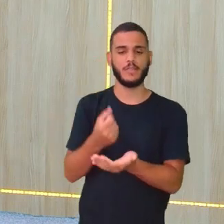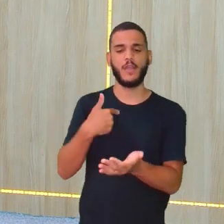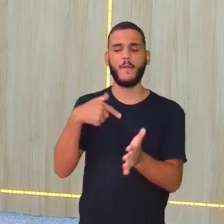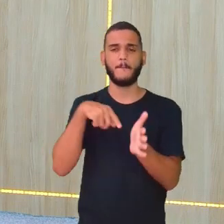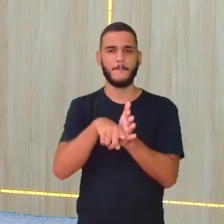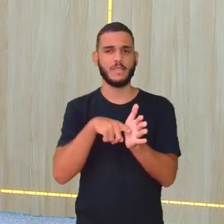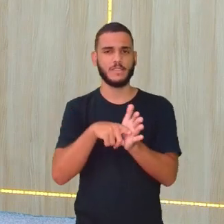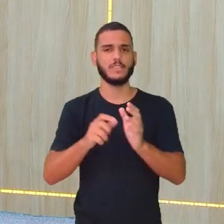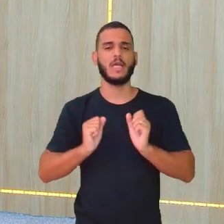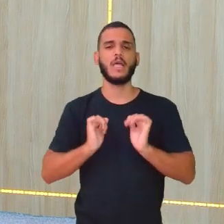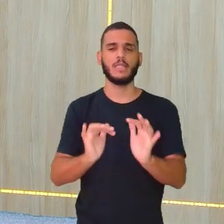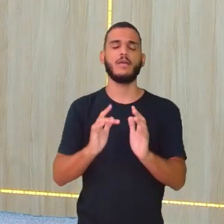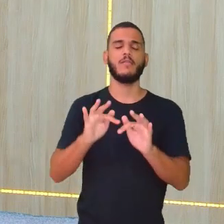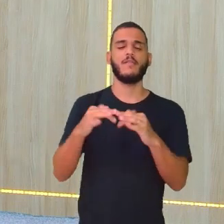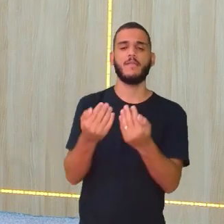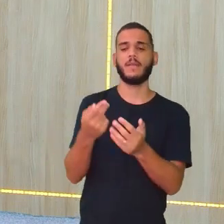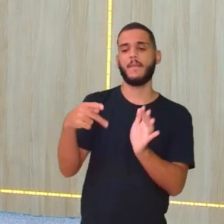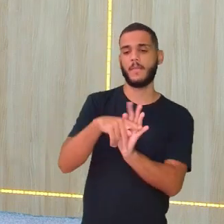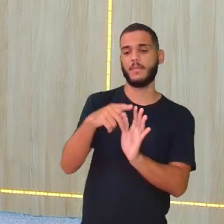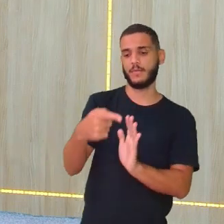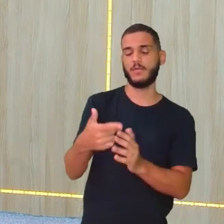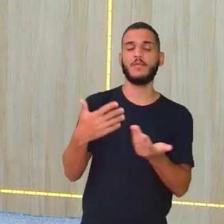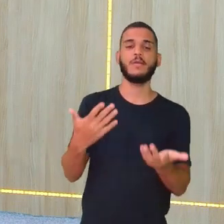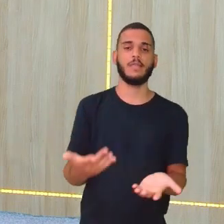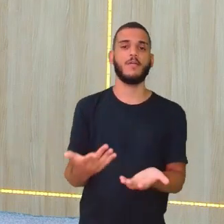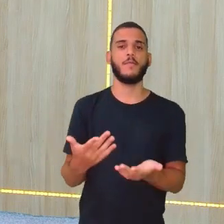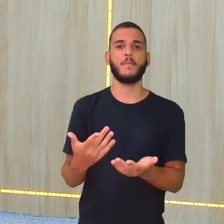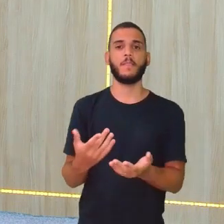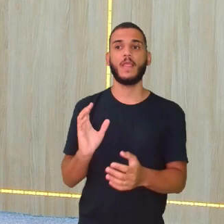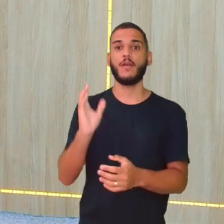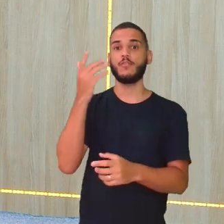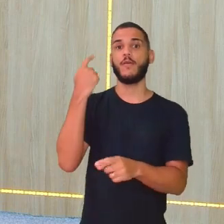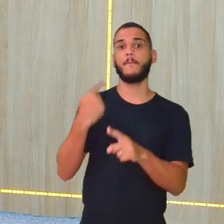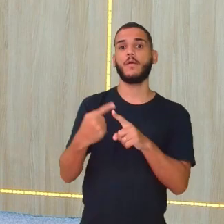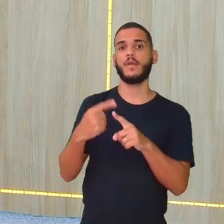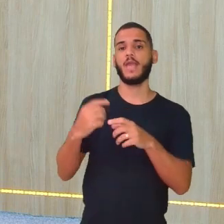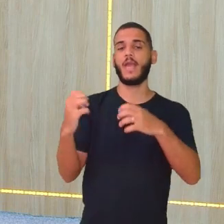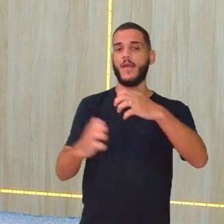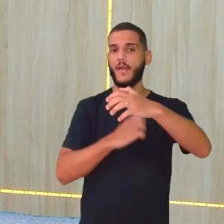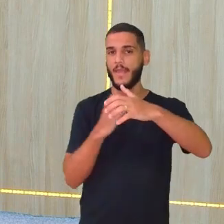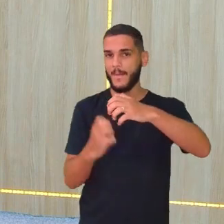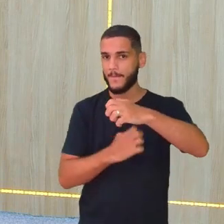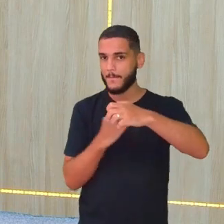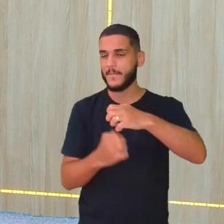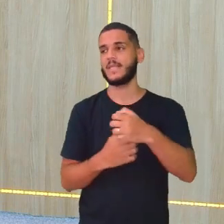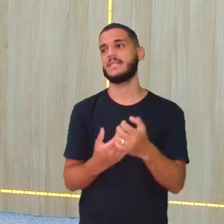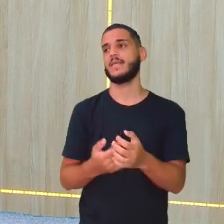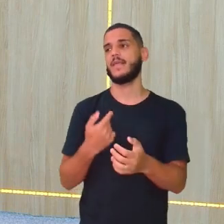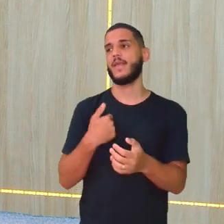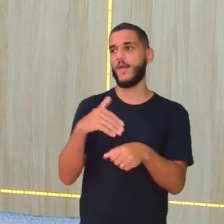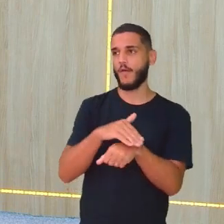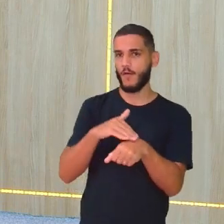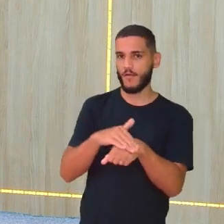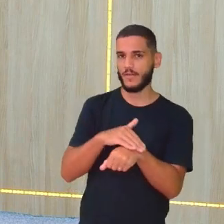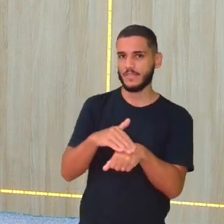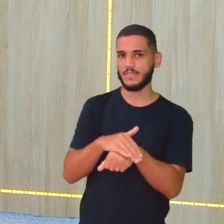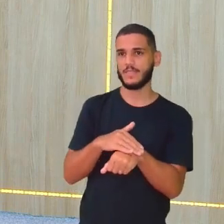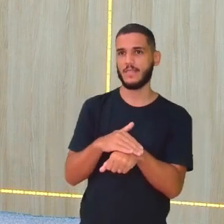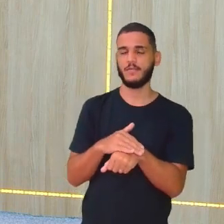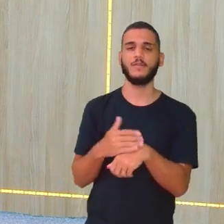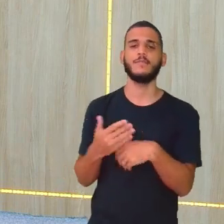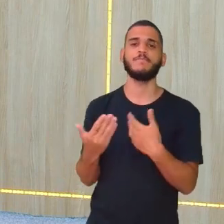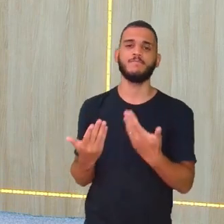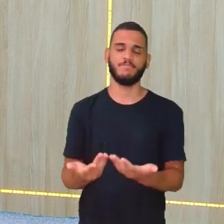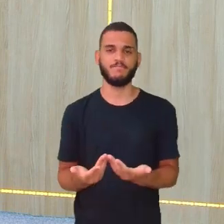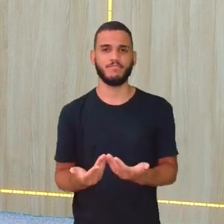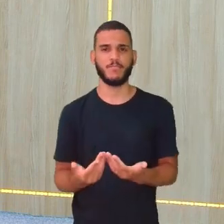determinada ação que houve na família dele. E eu descobri que aconteceu por causa de uma empresa de algodão. E aí eu falei com eles e eles ficaram assim, abismados.